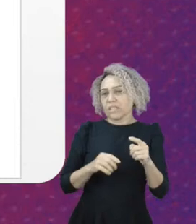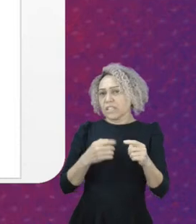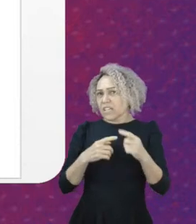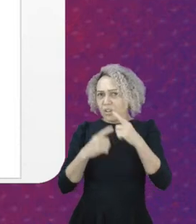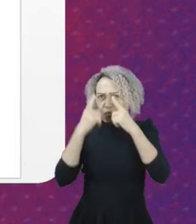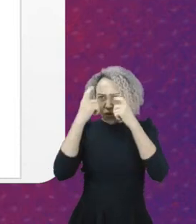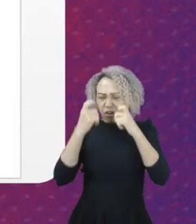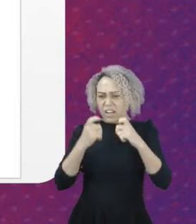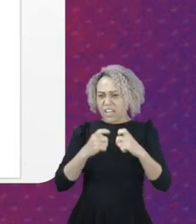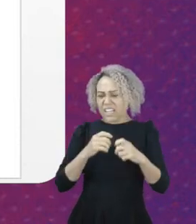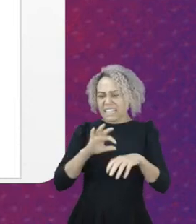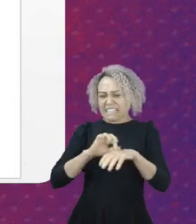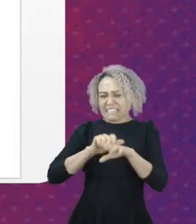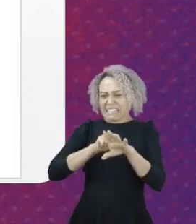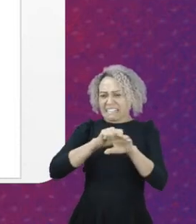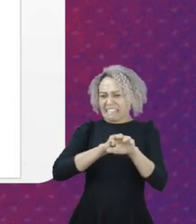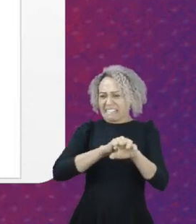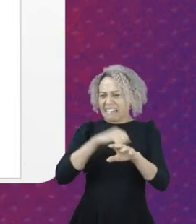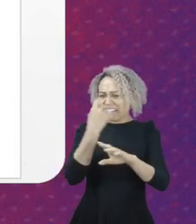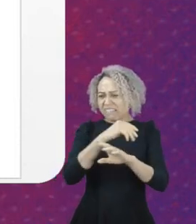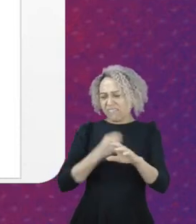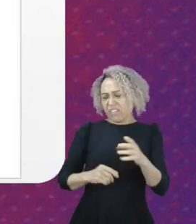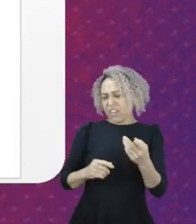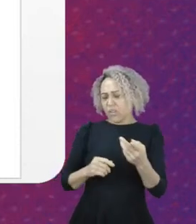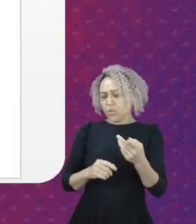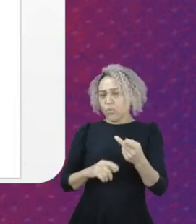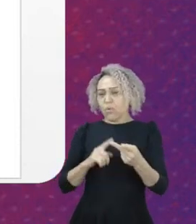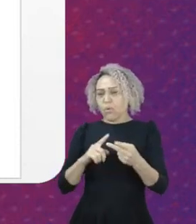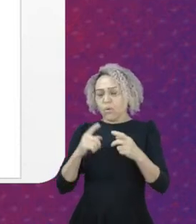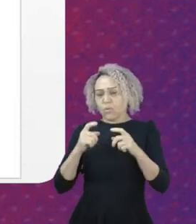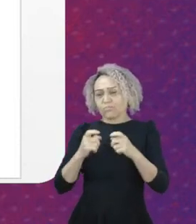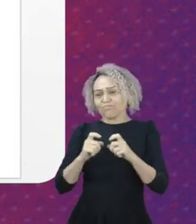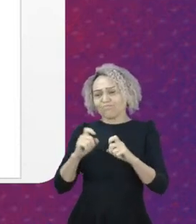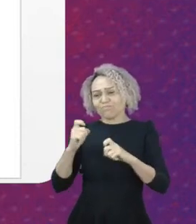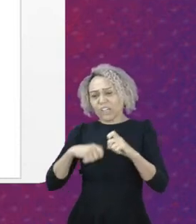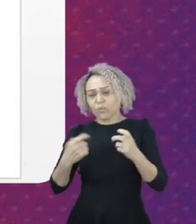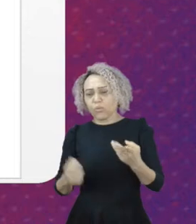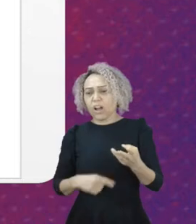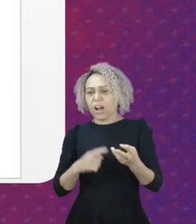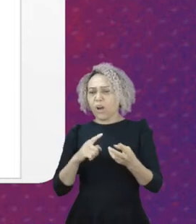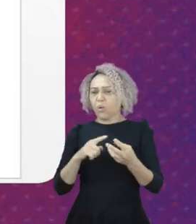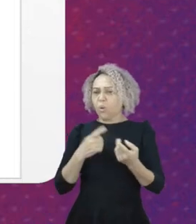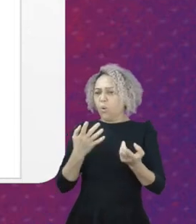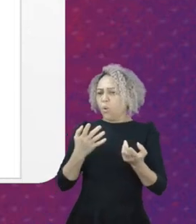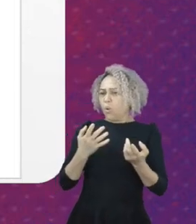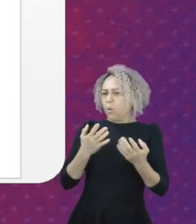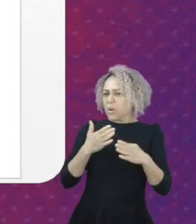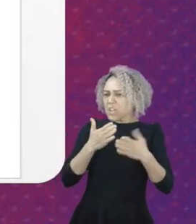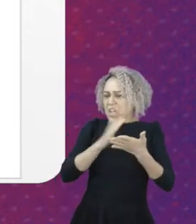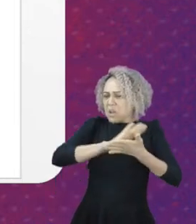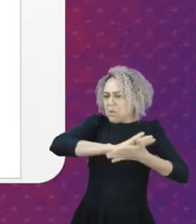sexual, psicológico, moral, né, às mulheres no âmbito público ou no âmbito